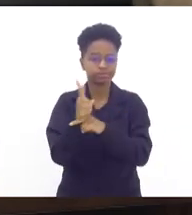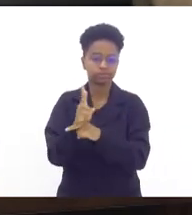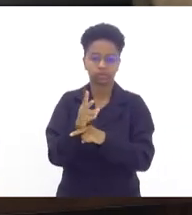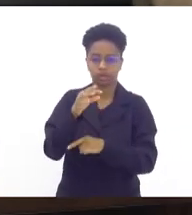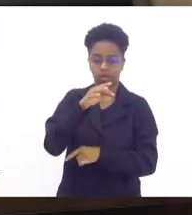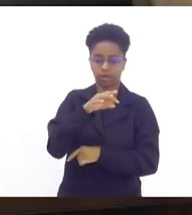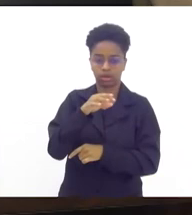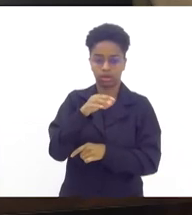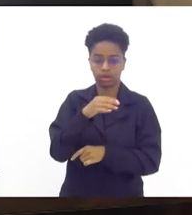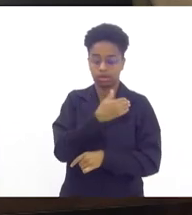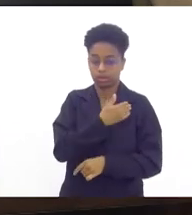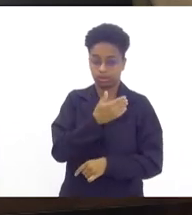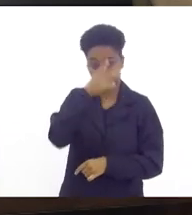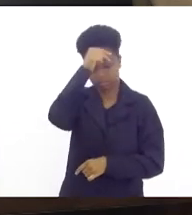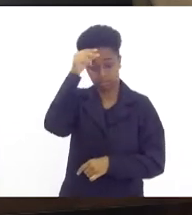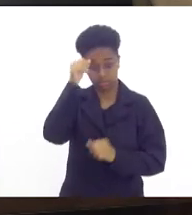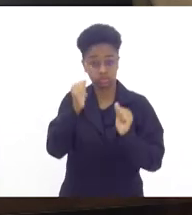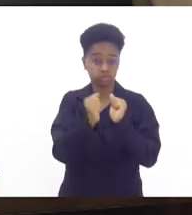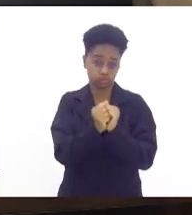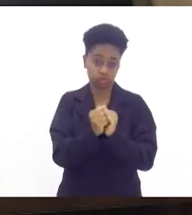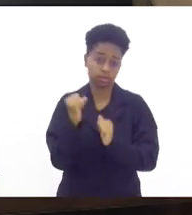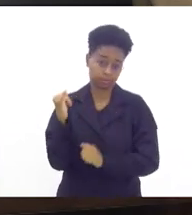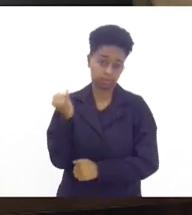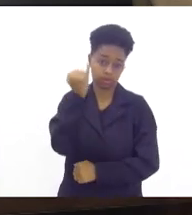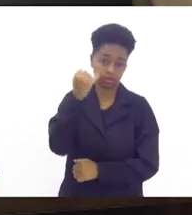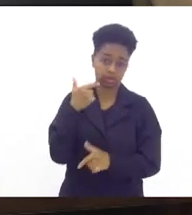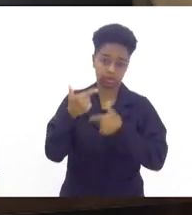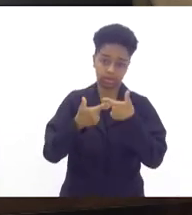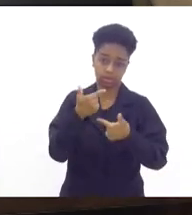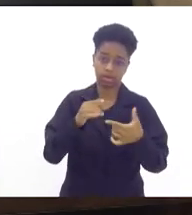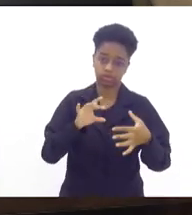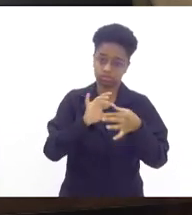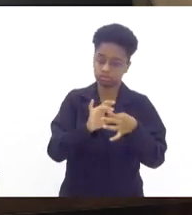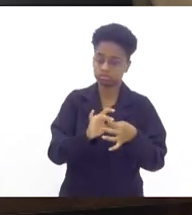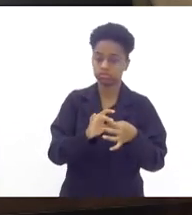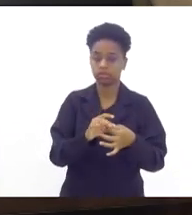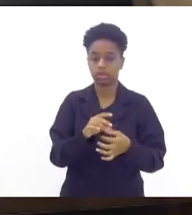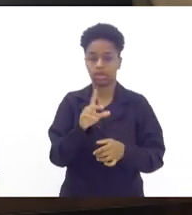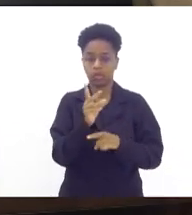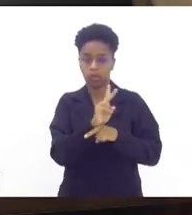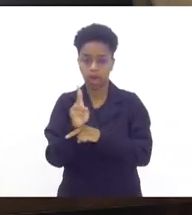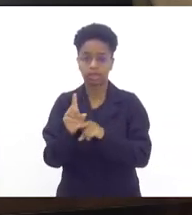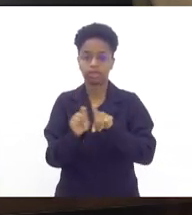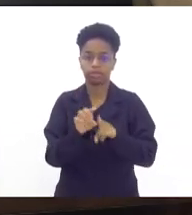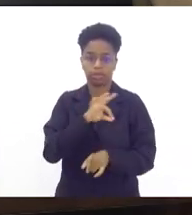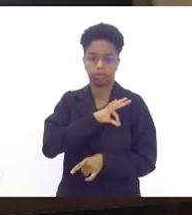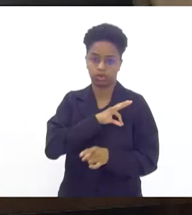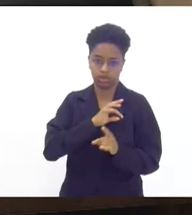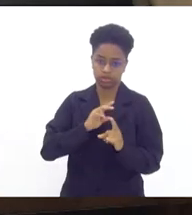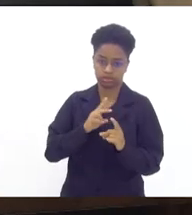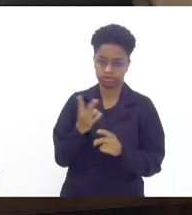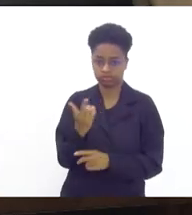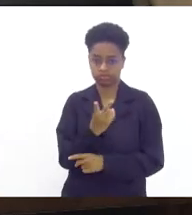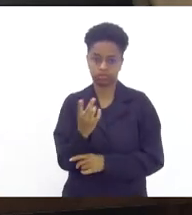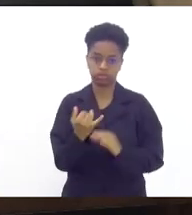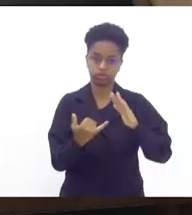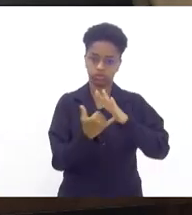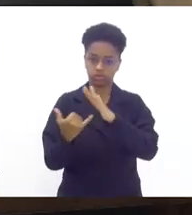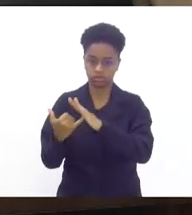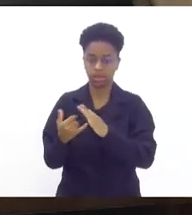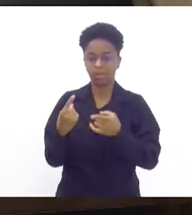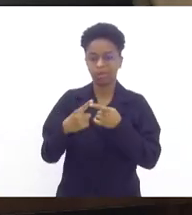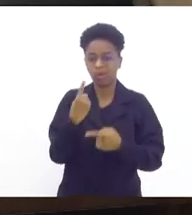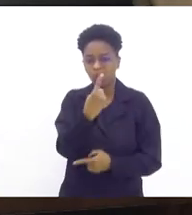acho que seria fundamental que fosse um trabalho em conjunto né que não só uma uma instituição ficar